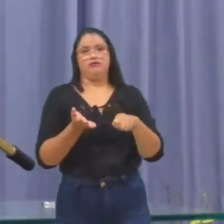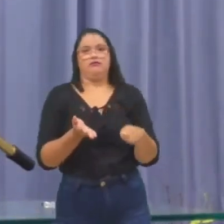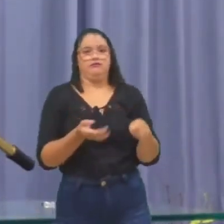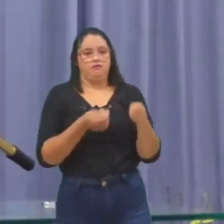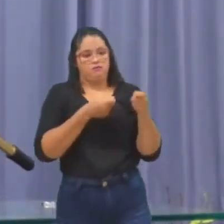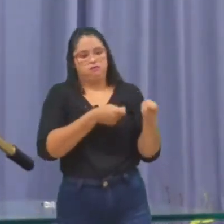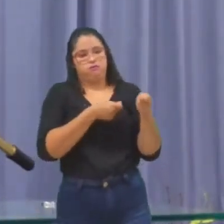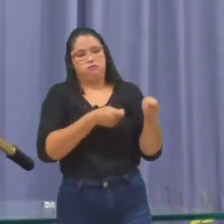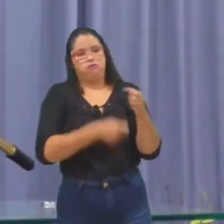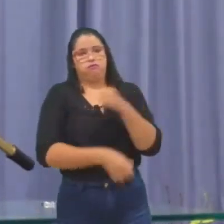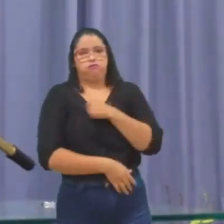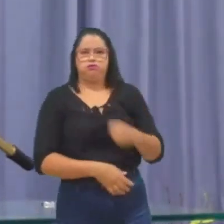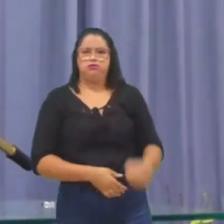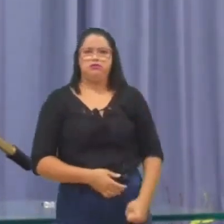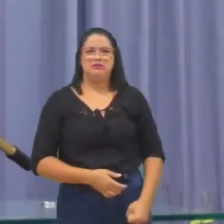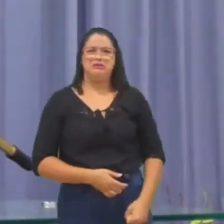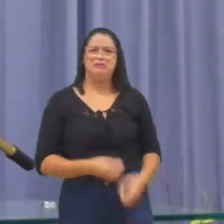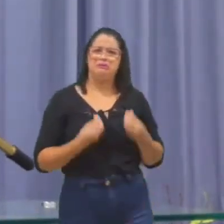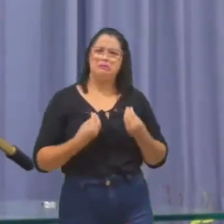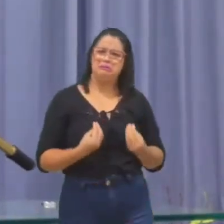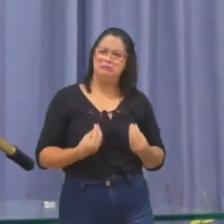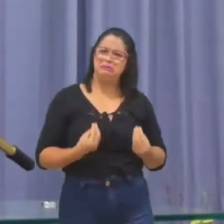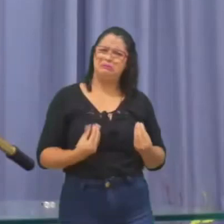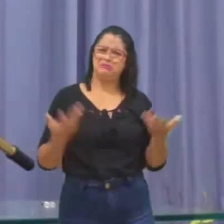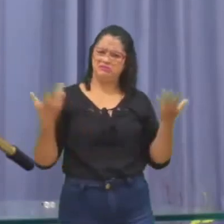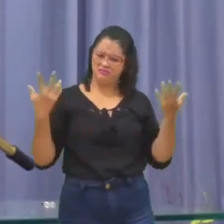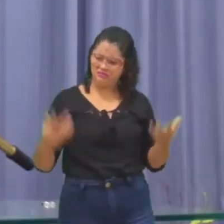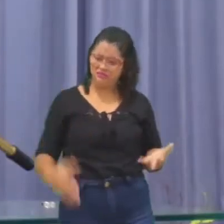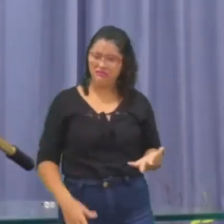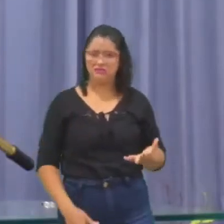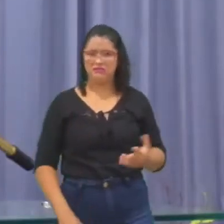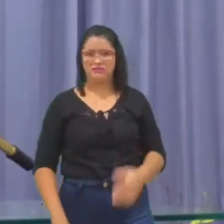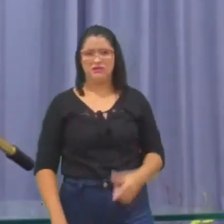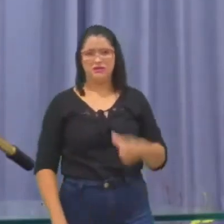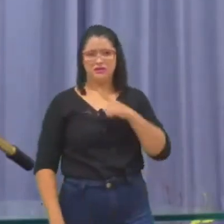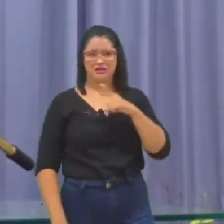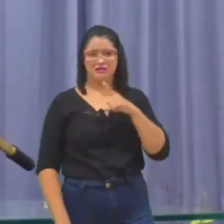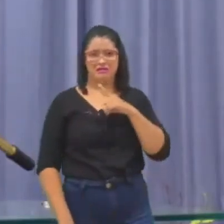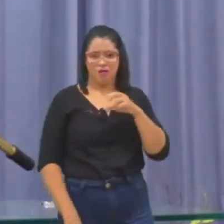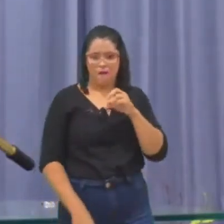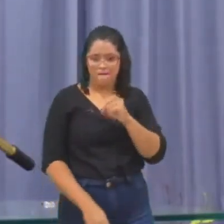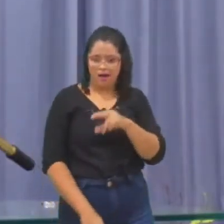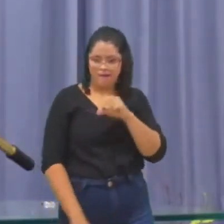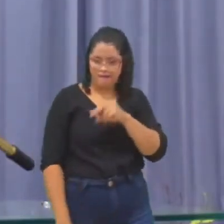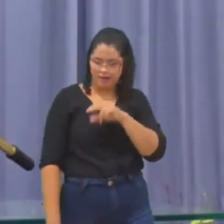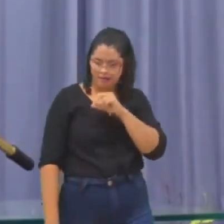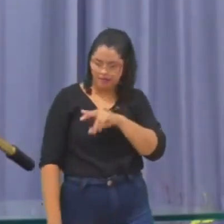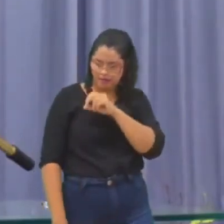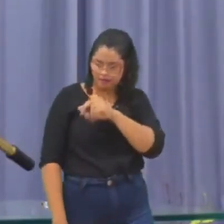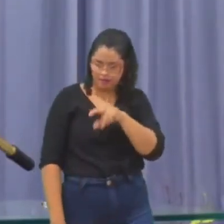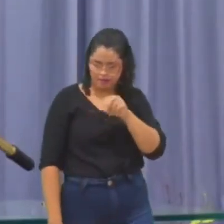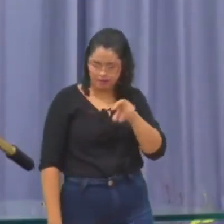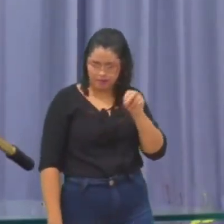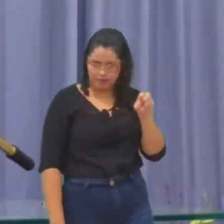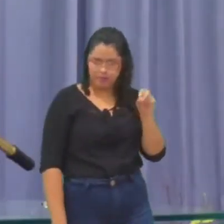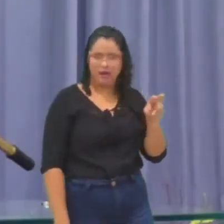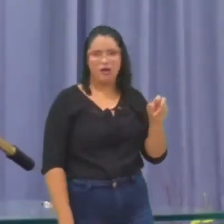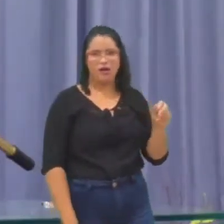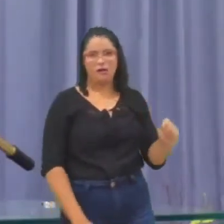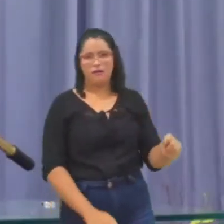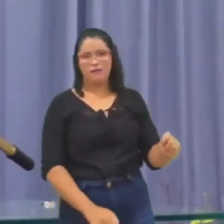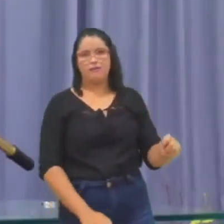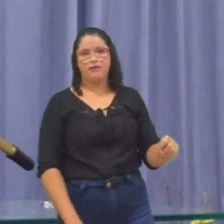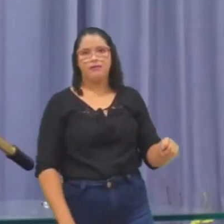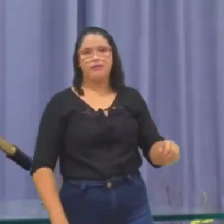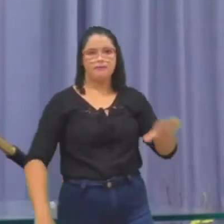Deus. Não é? Para que eu vou fazer isso? Se eu sei que tem um vírus rondando e eu posso ser contaminado, por que eu